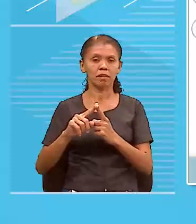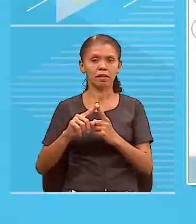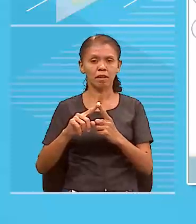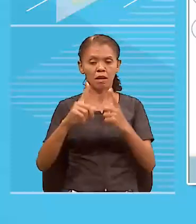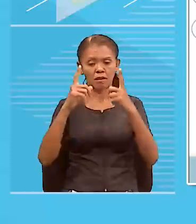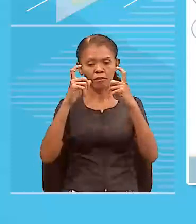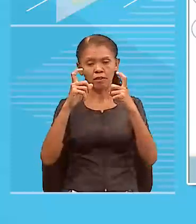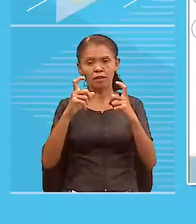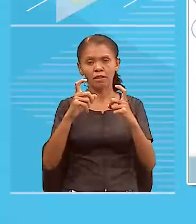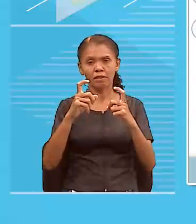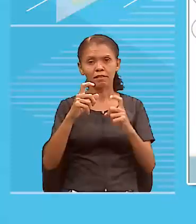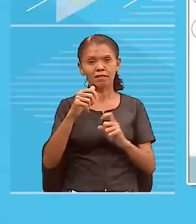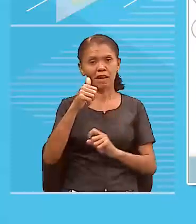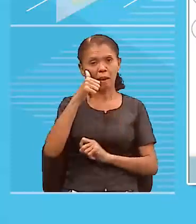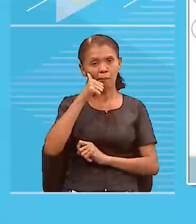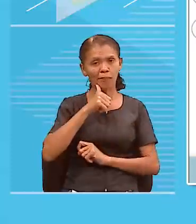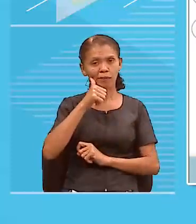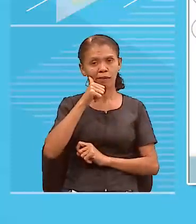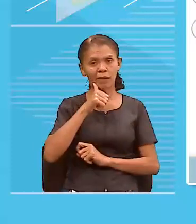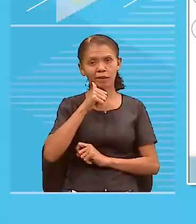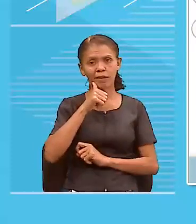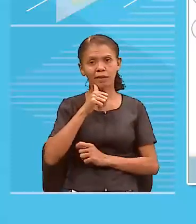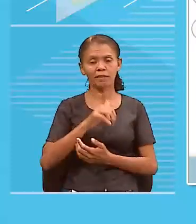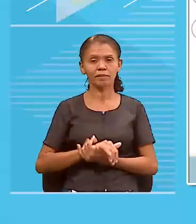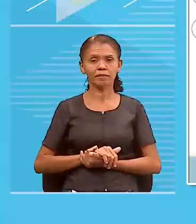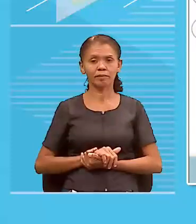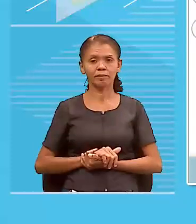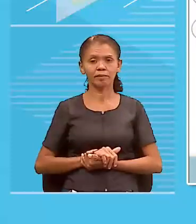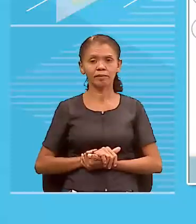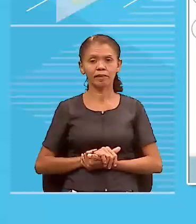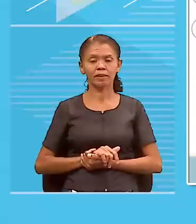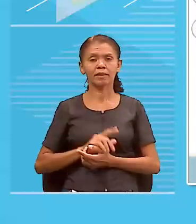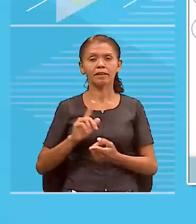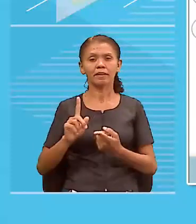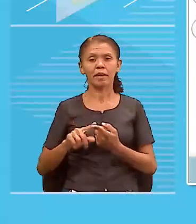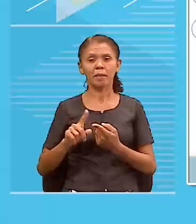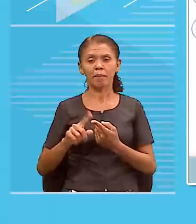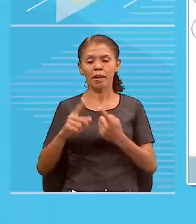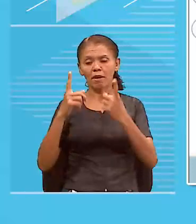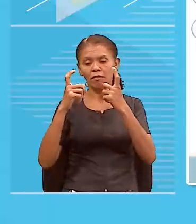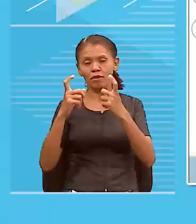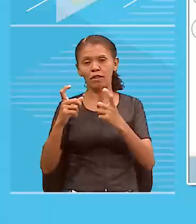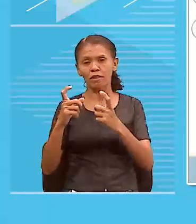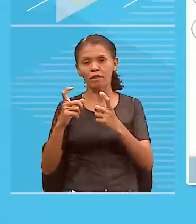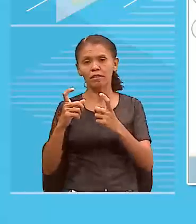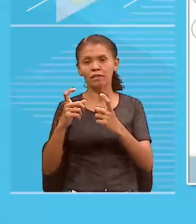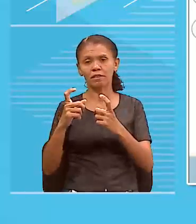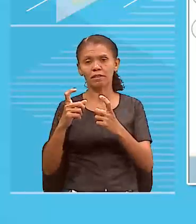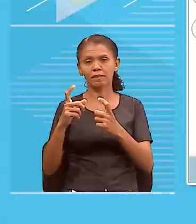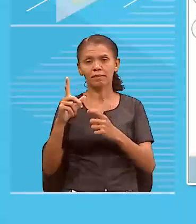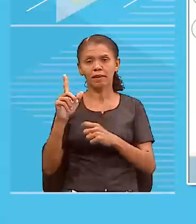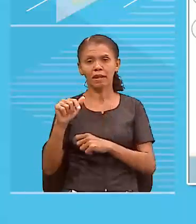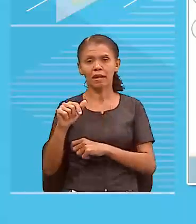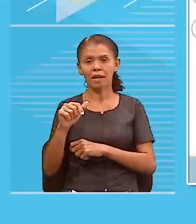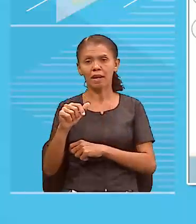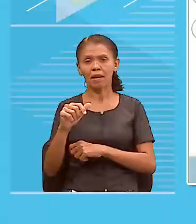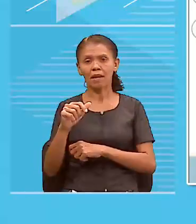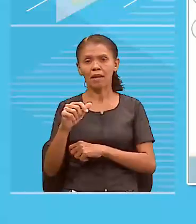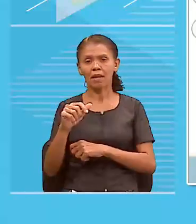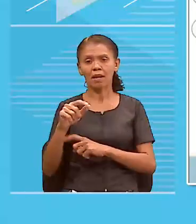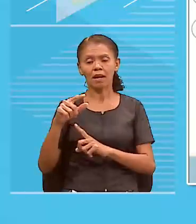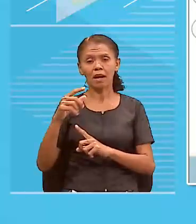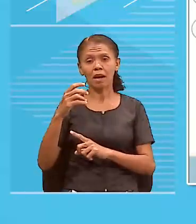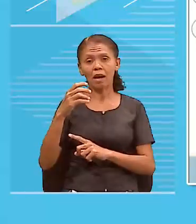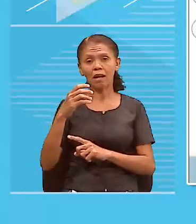estimação aumentaram muito nesse momento pandêmico que o mundo atravessa porque a pandemia ainda não